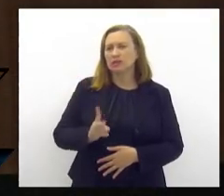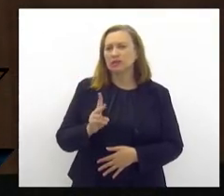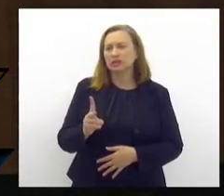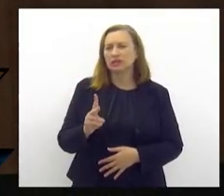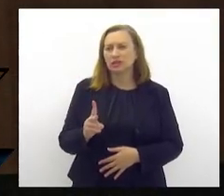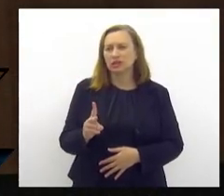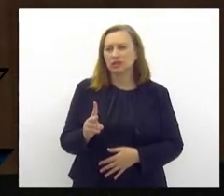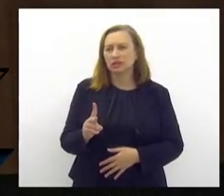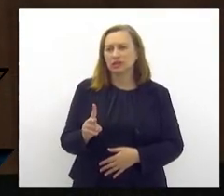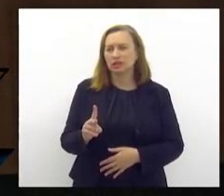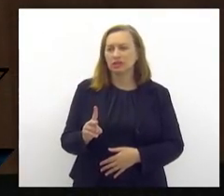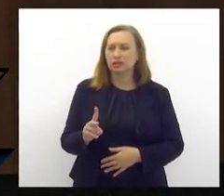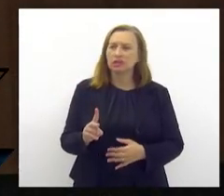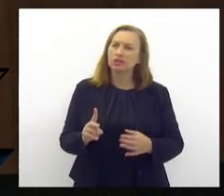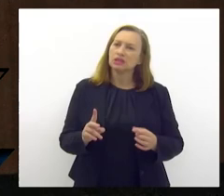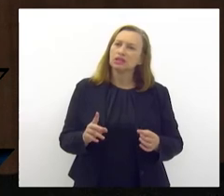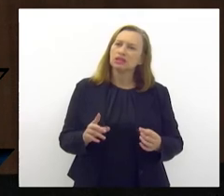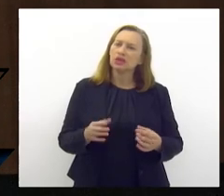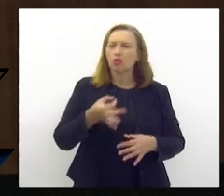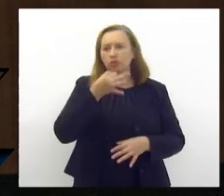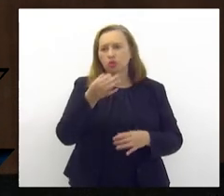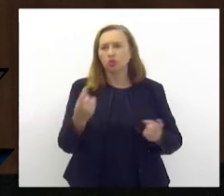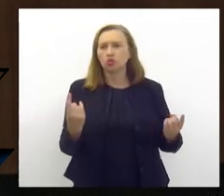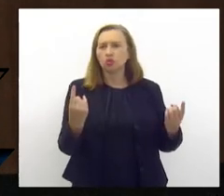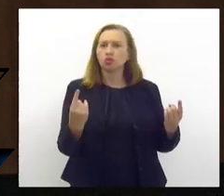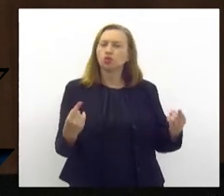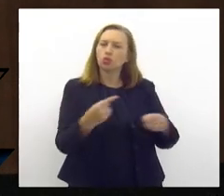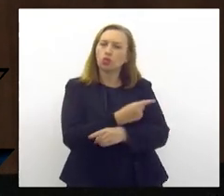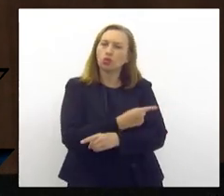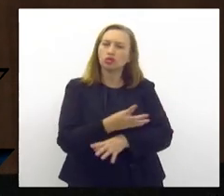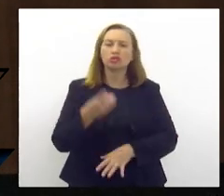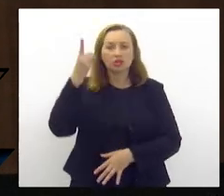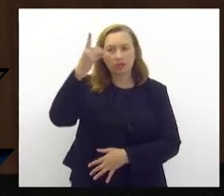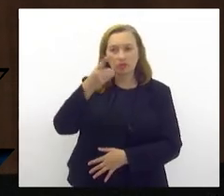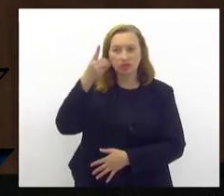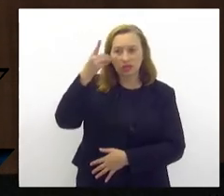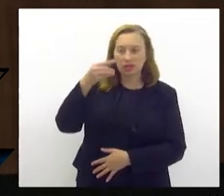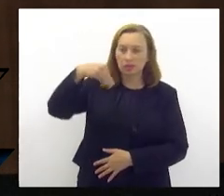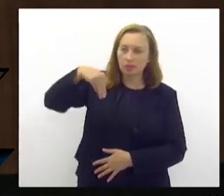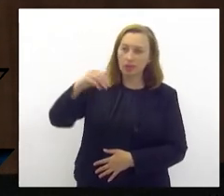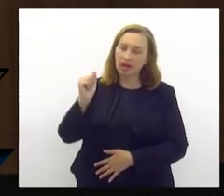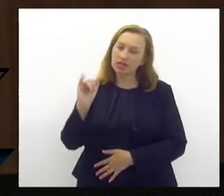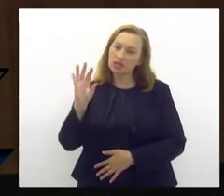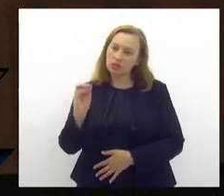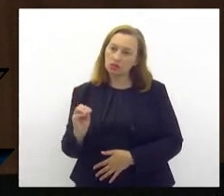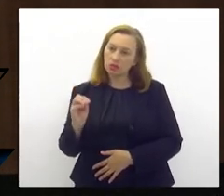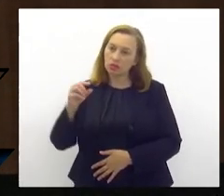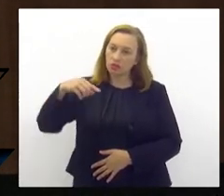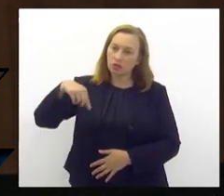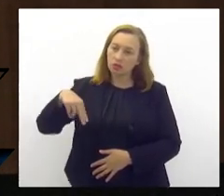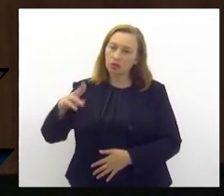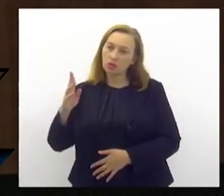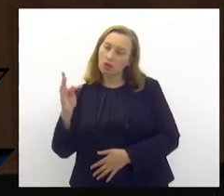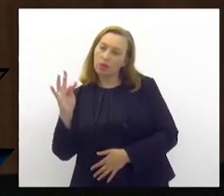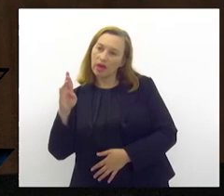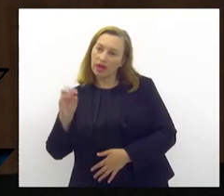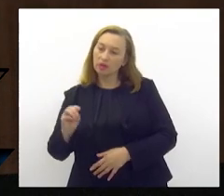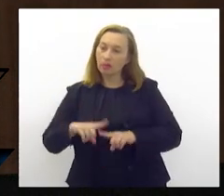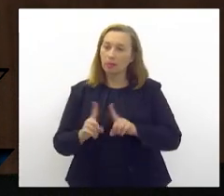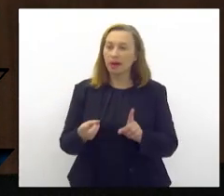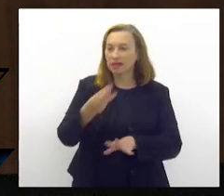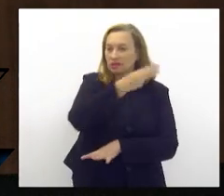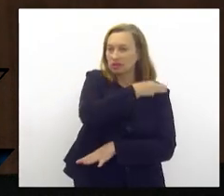abre muitas divergências com o deputado Márcio Gualberto. Mas Nossa Senhora